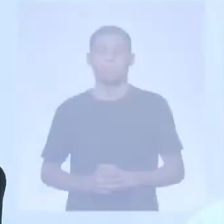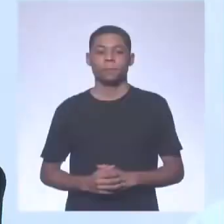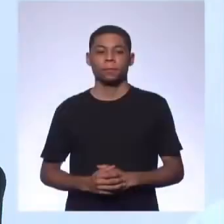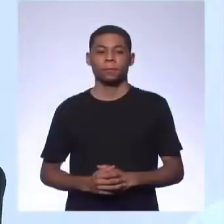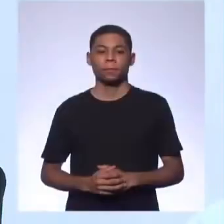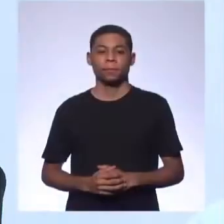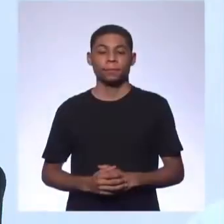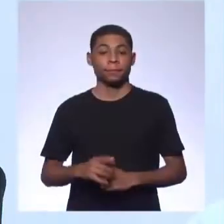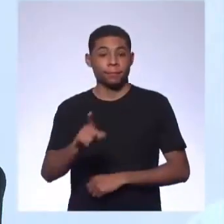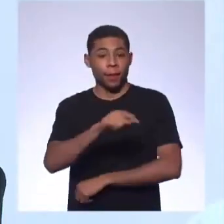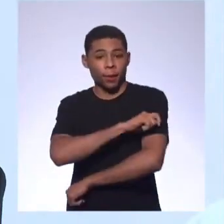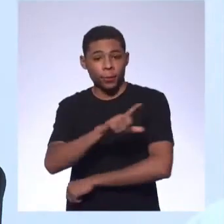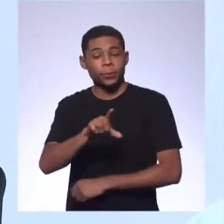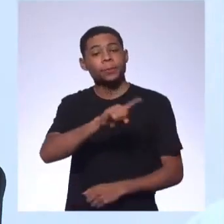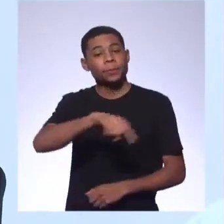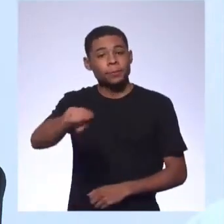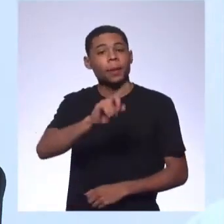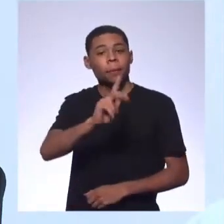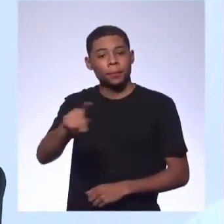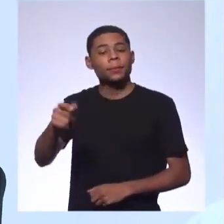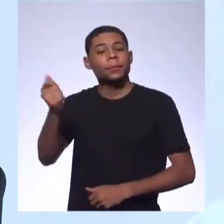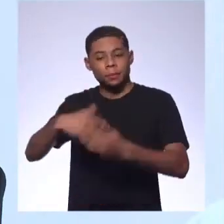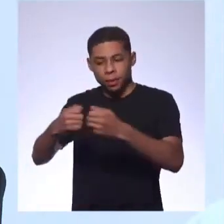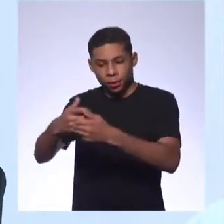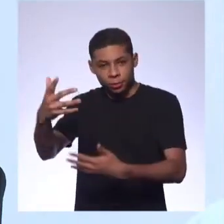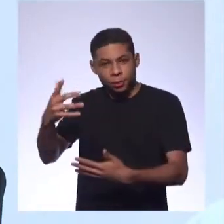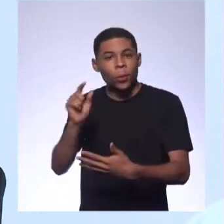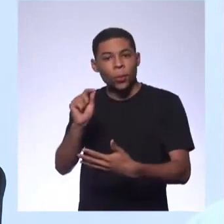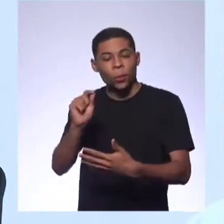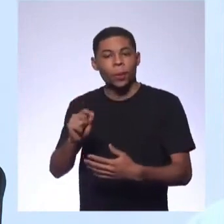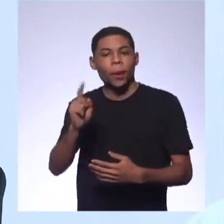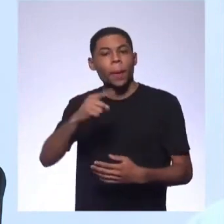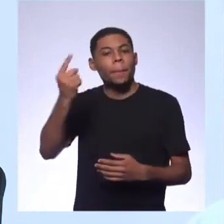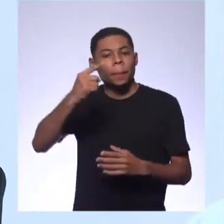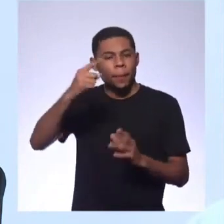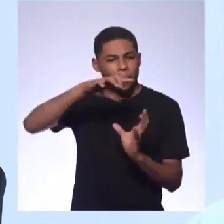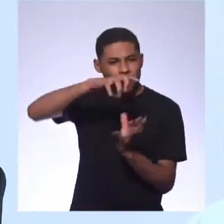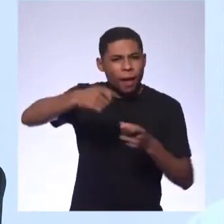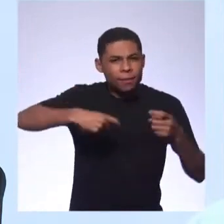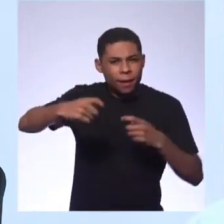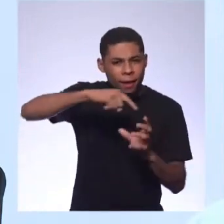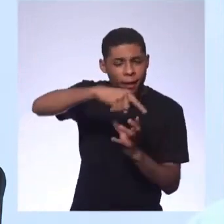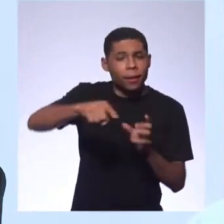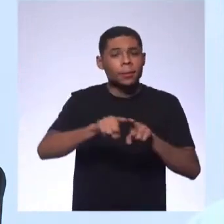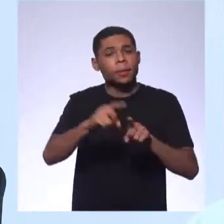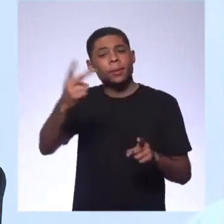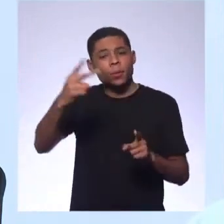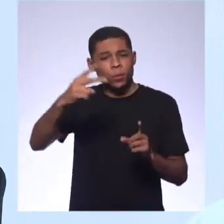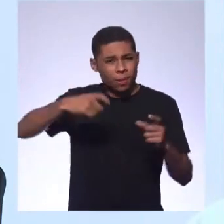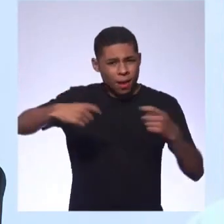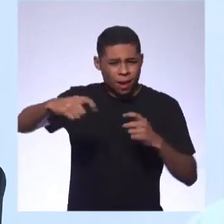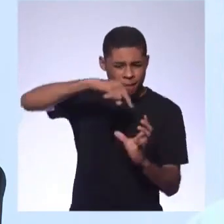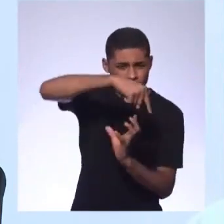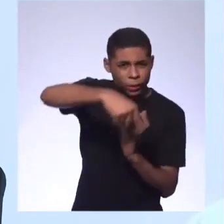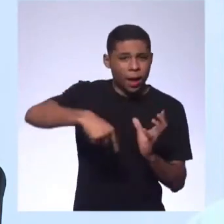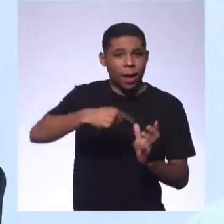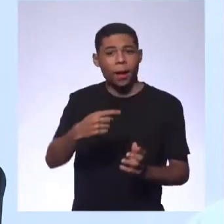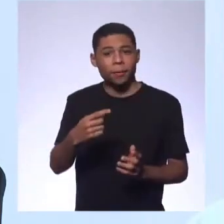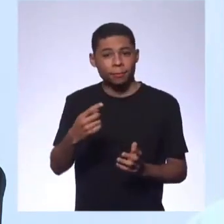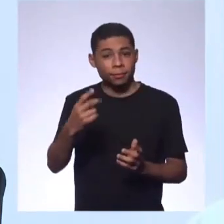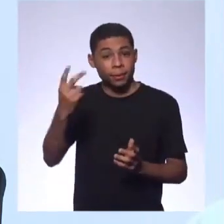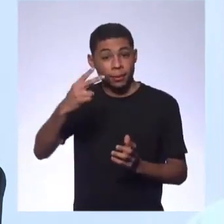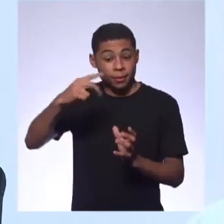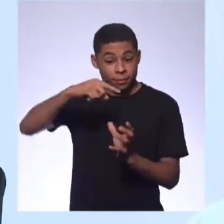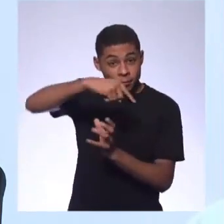E os alunos e professores falam a Primeira Guerra Mundial, Segunda Guerra Mundial, Segunda Guerra